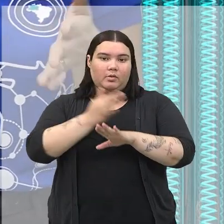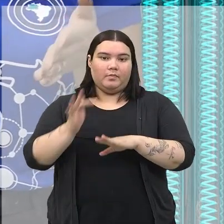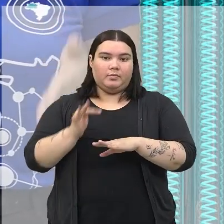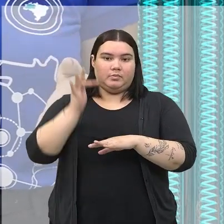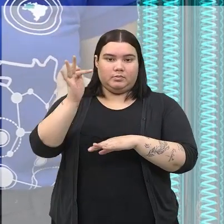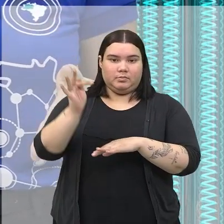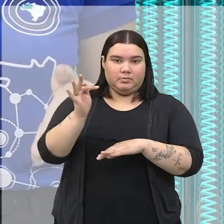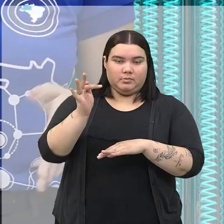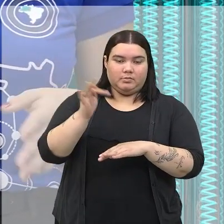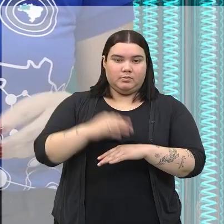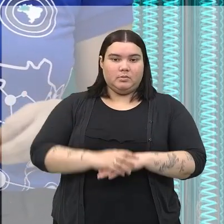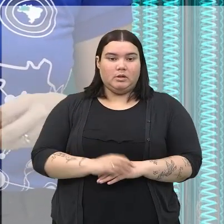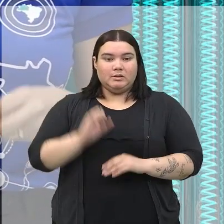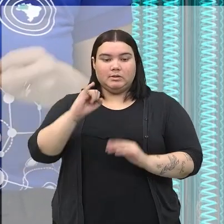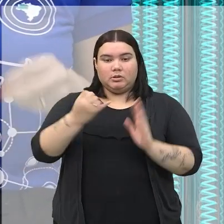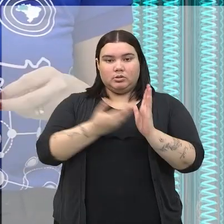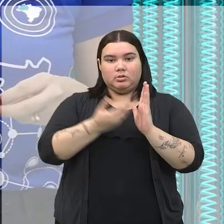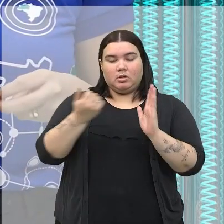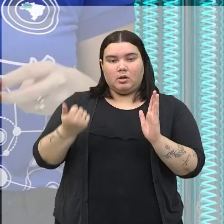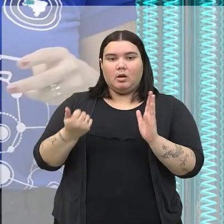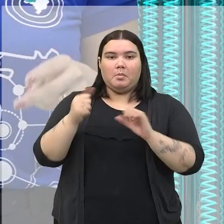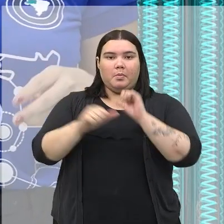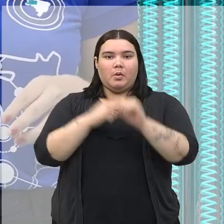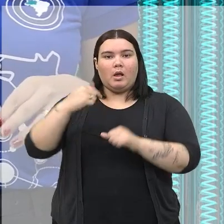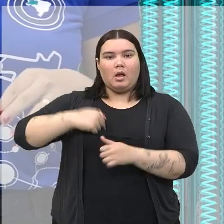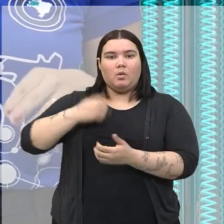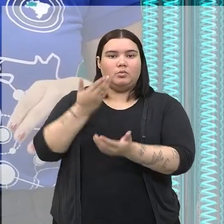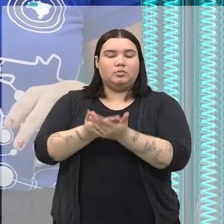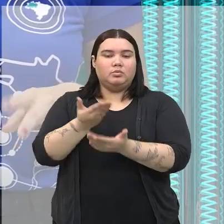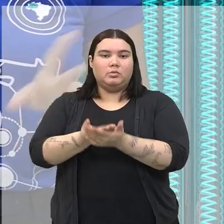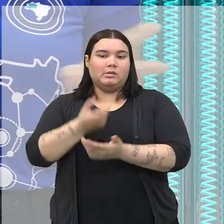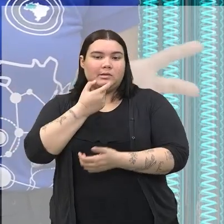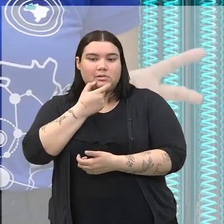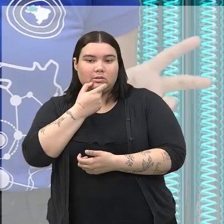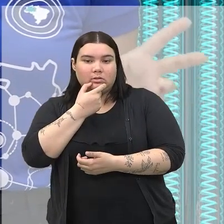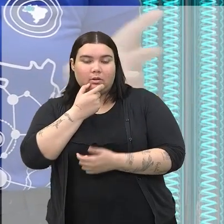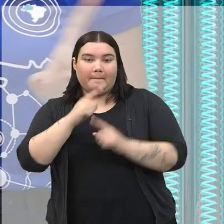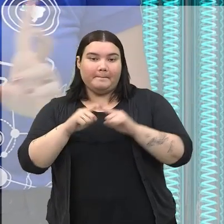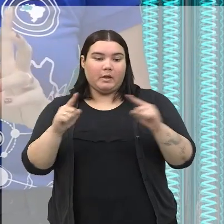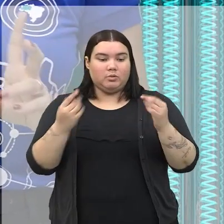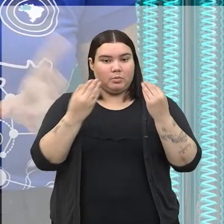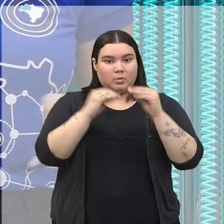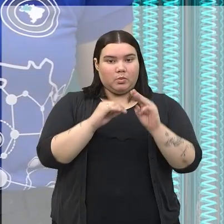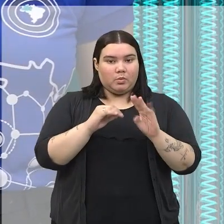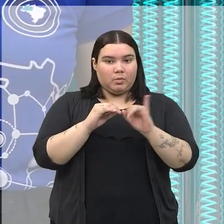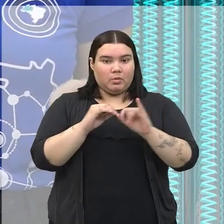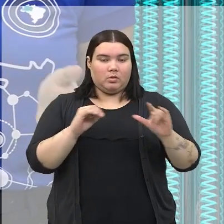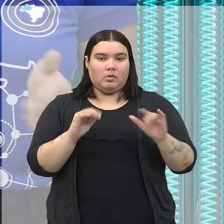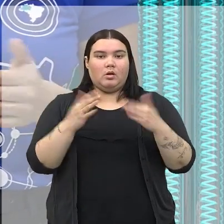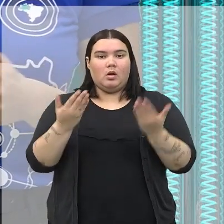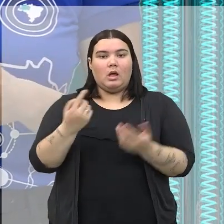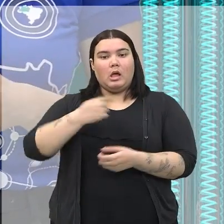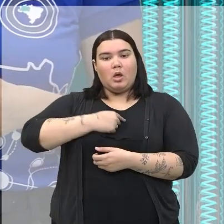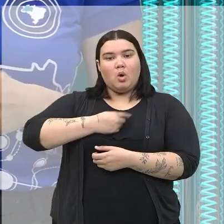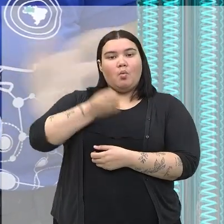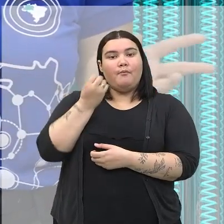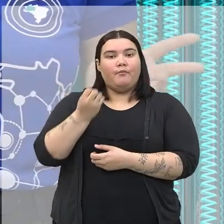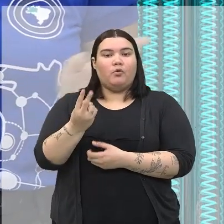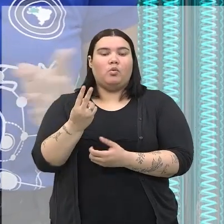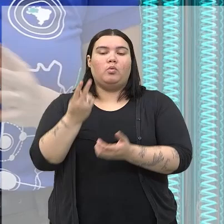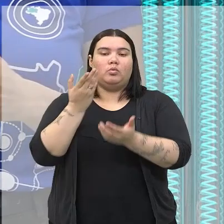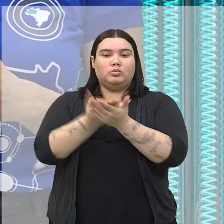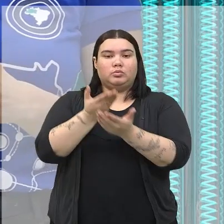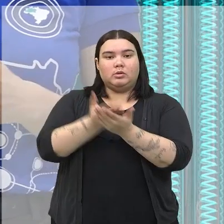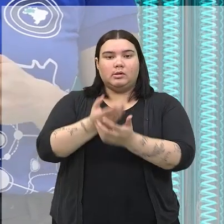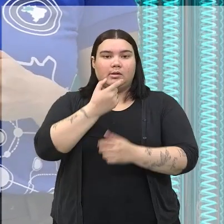I study English. Eu estudo inglês. Mas quando eu coloquei o will, a frase já foi para o futuro. I will study English.